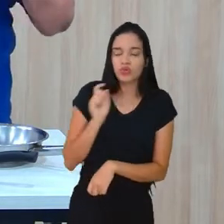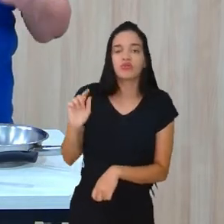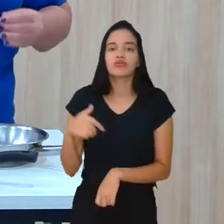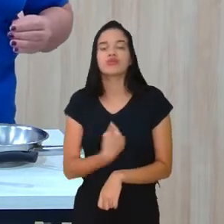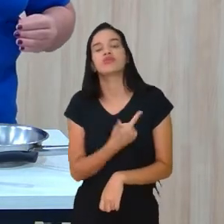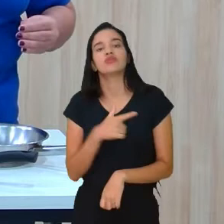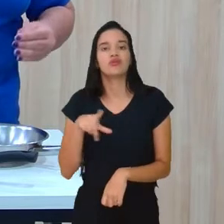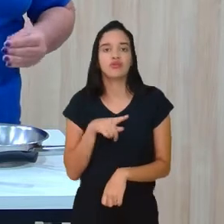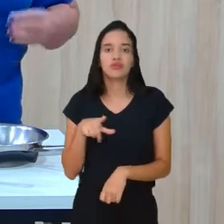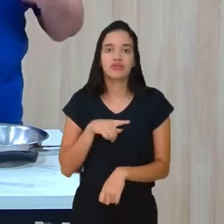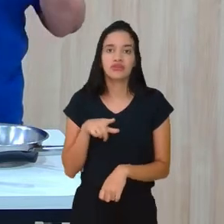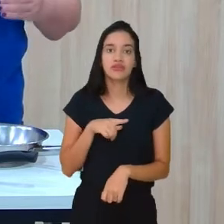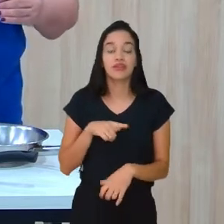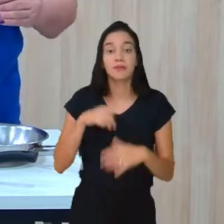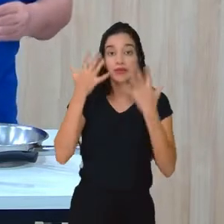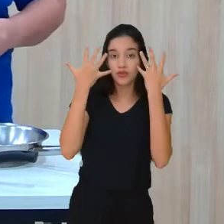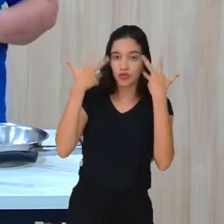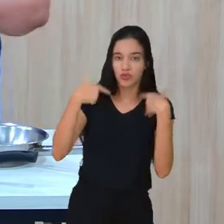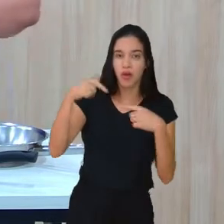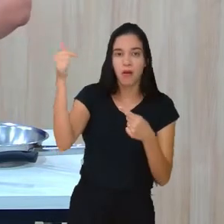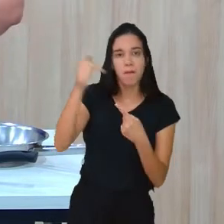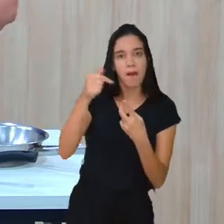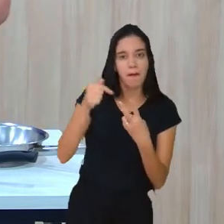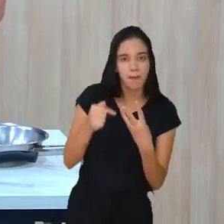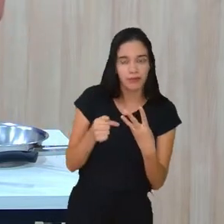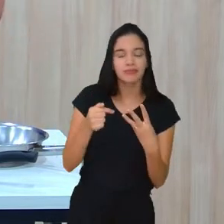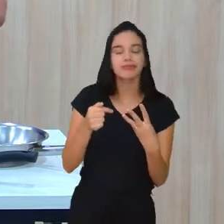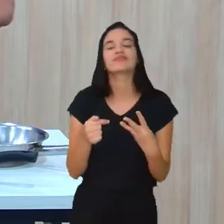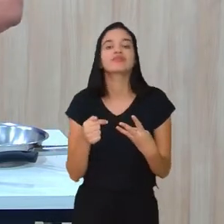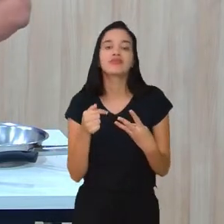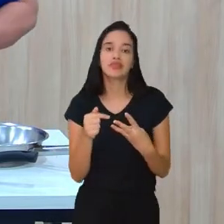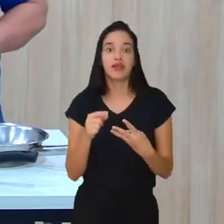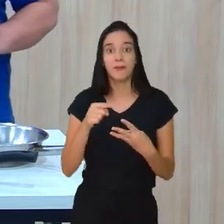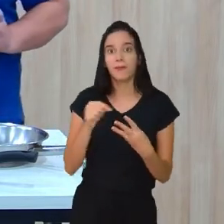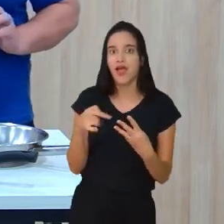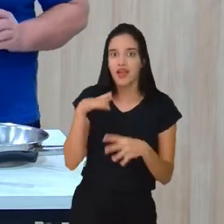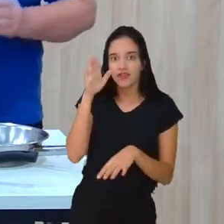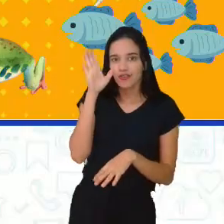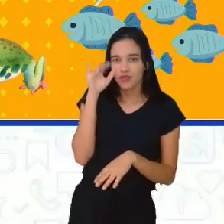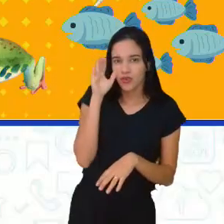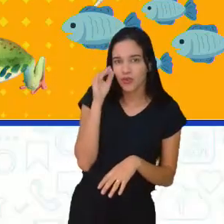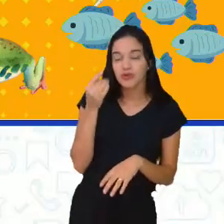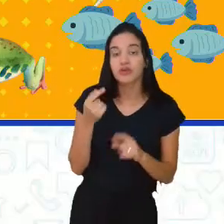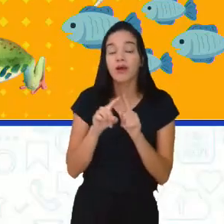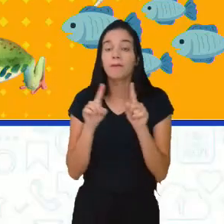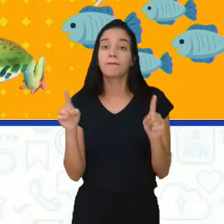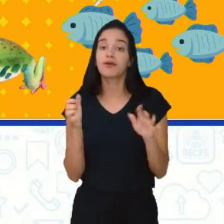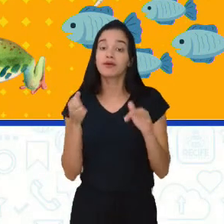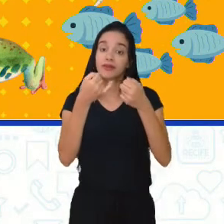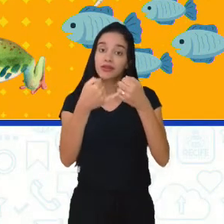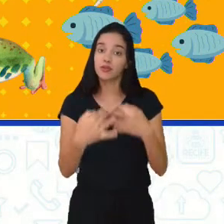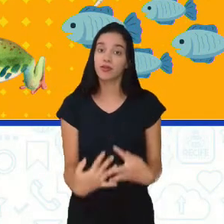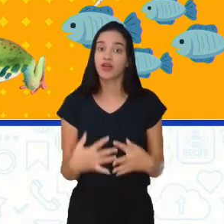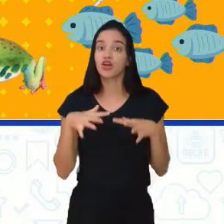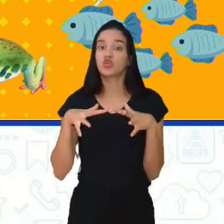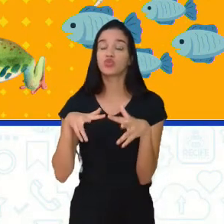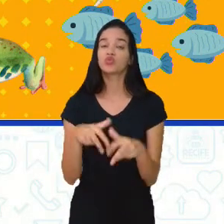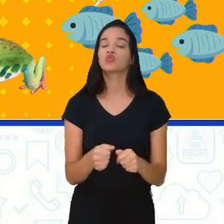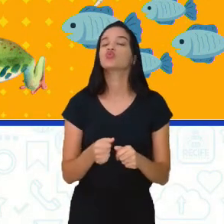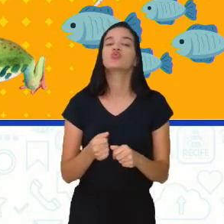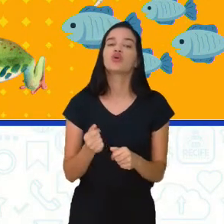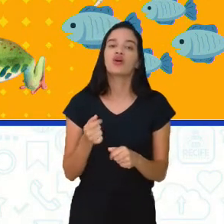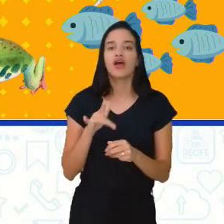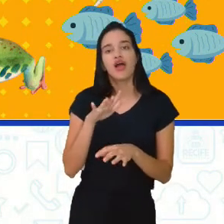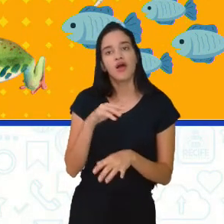temos os répteis, os anfíbios e os peixes. Vejam que curiosidade. Mas, para explicar tudo isso, eu trouxe